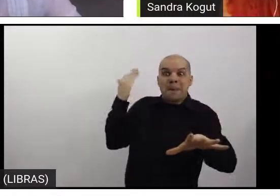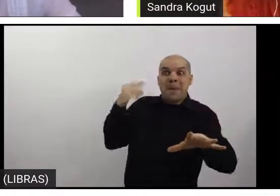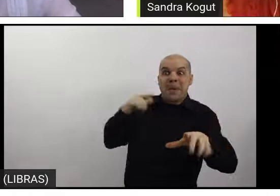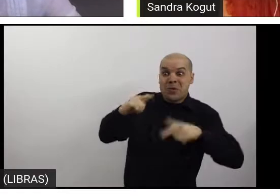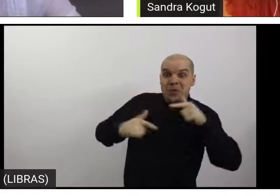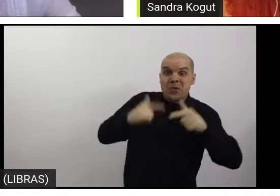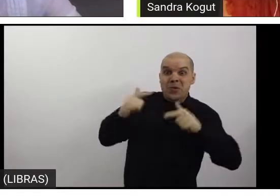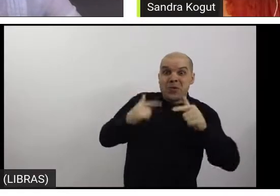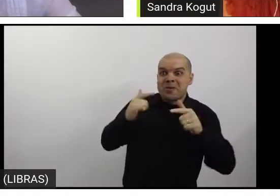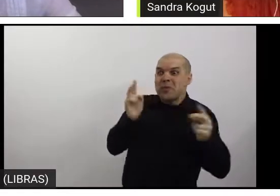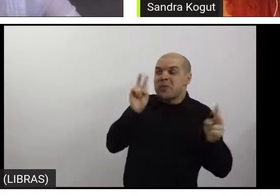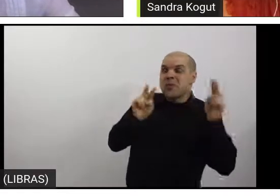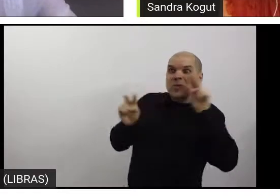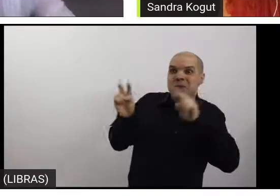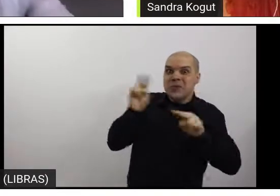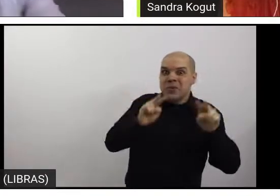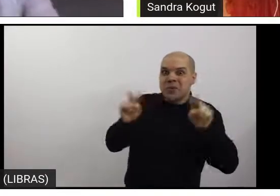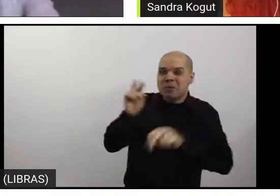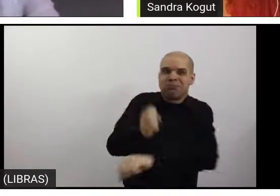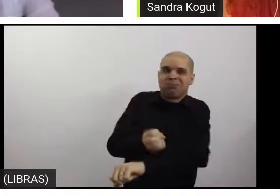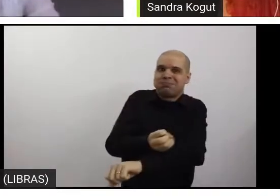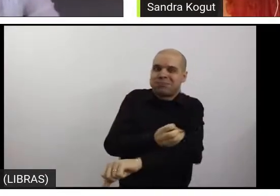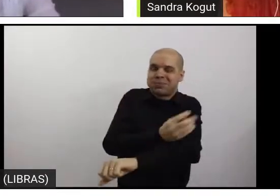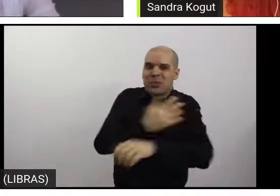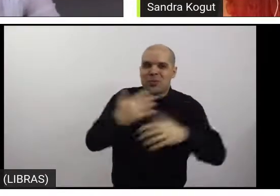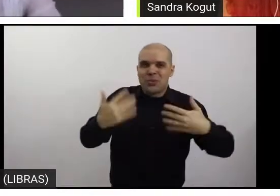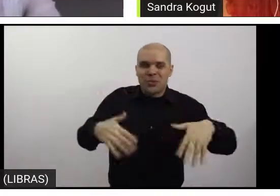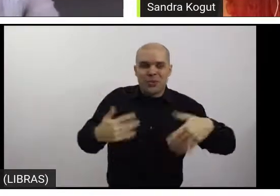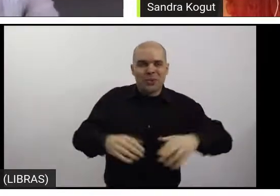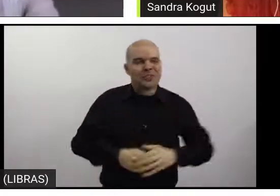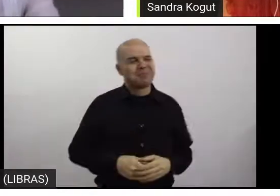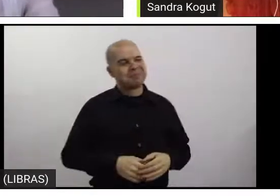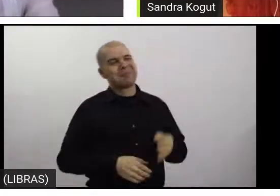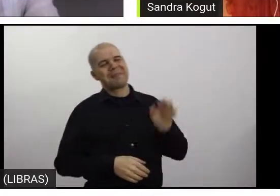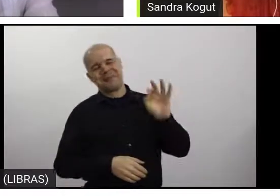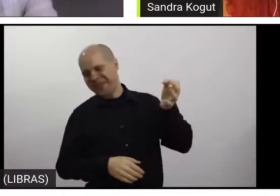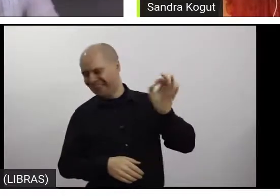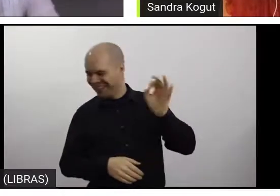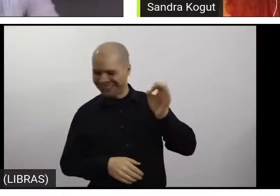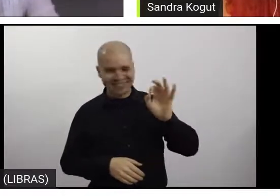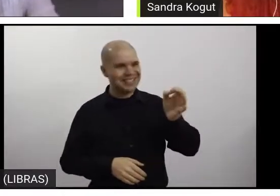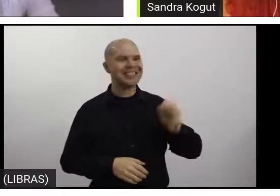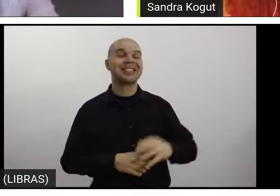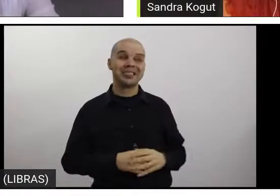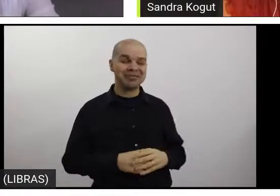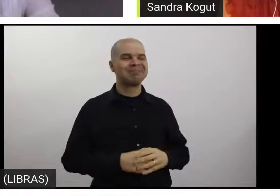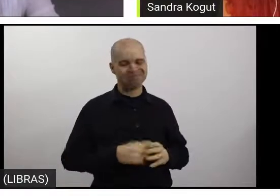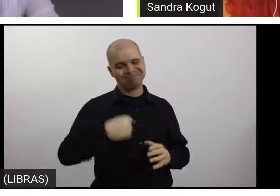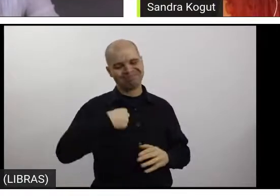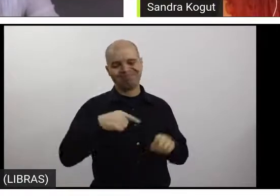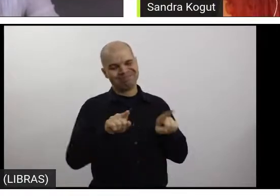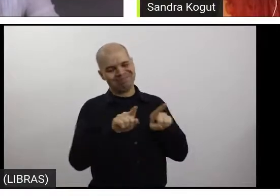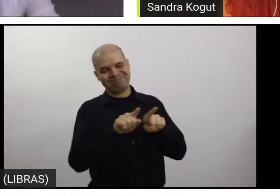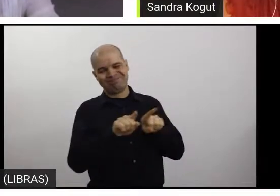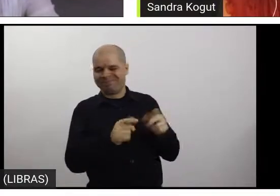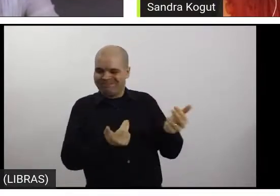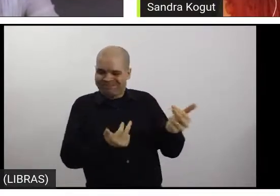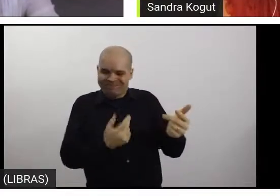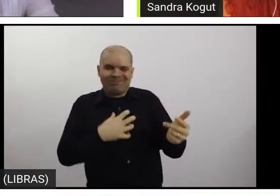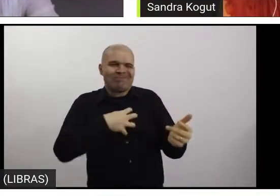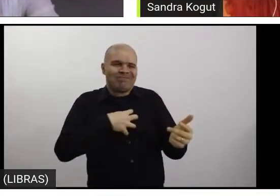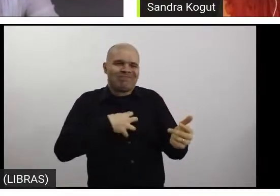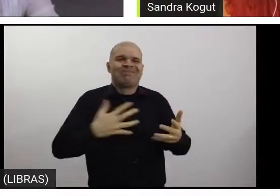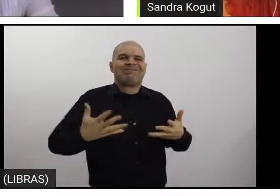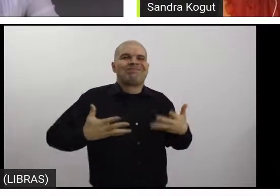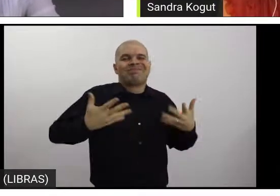Exato. Mas é muito legal, foi interessante olhar, revisitar esses trabalhos, porque no fim tem